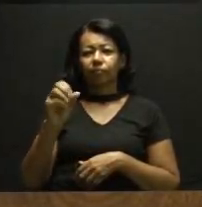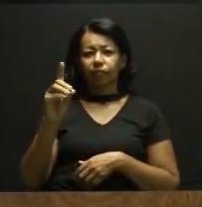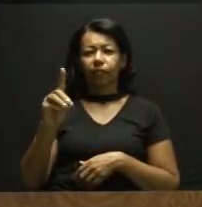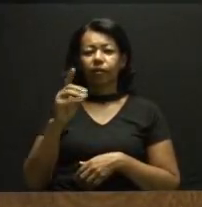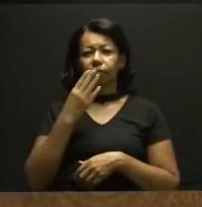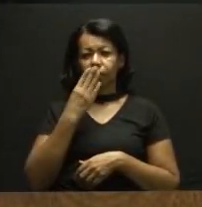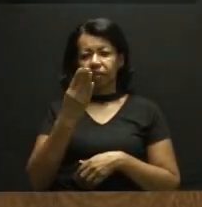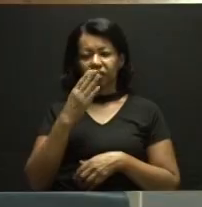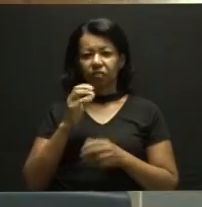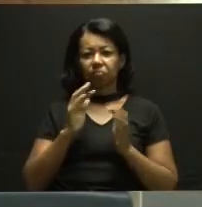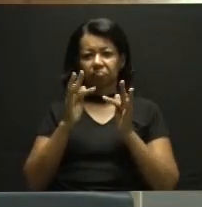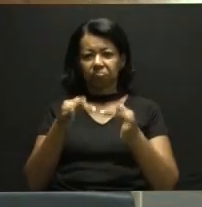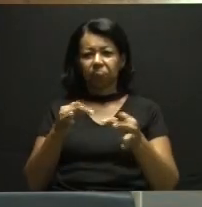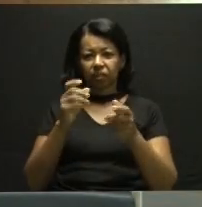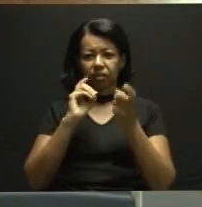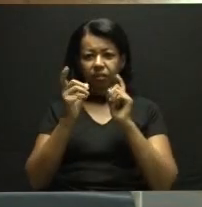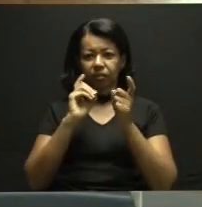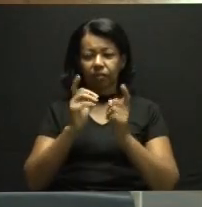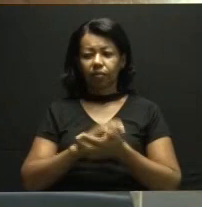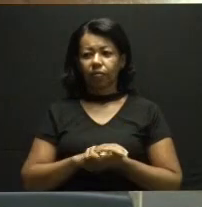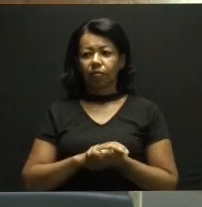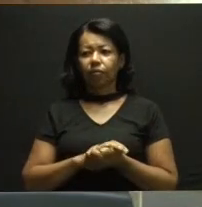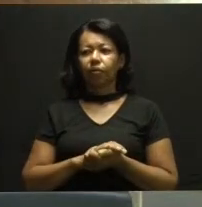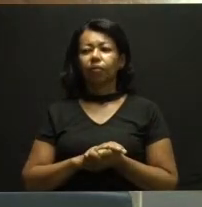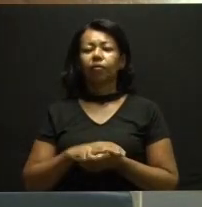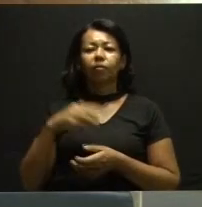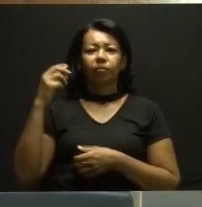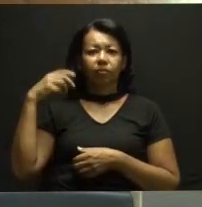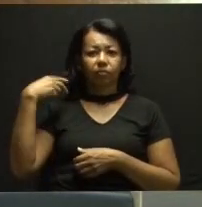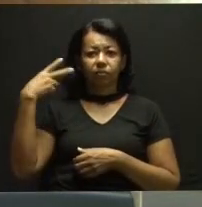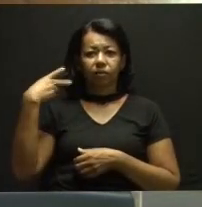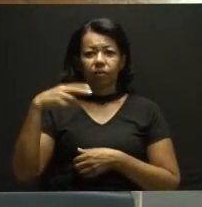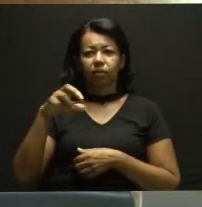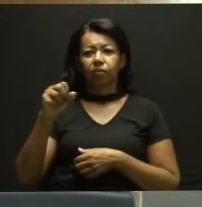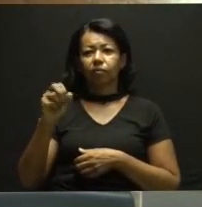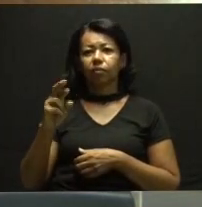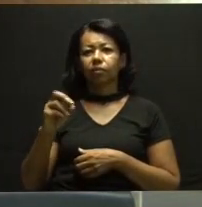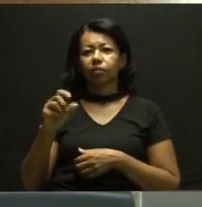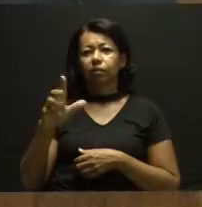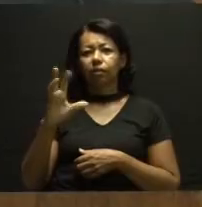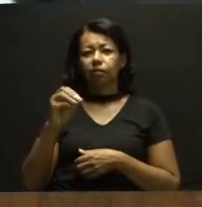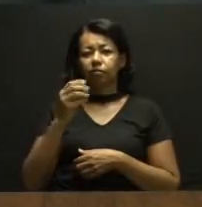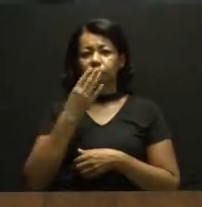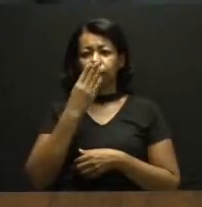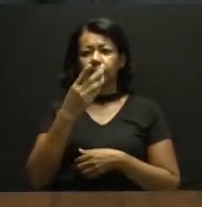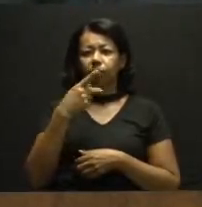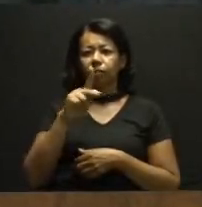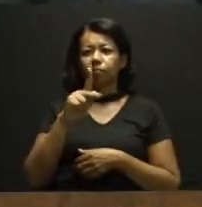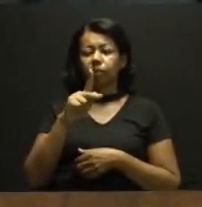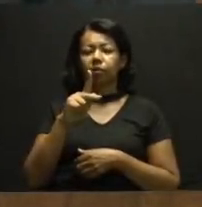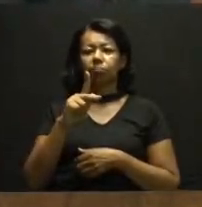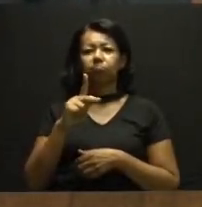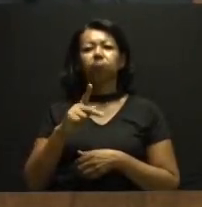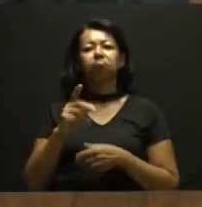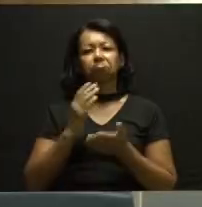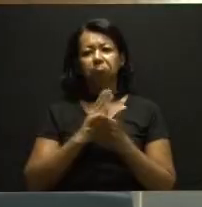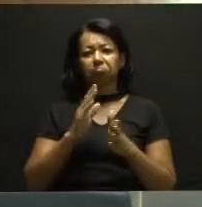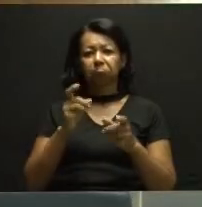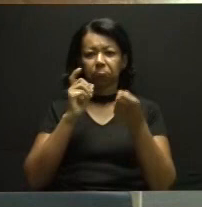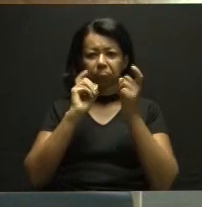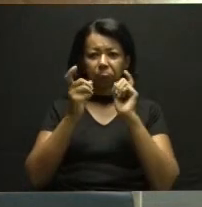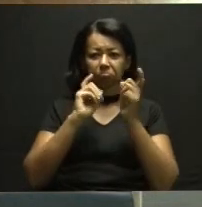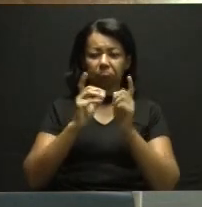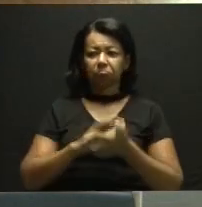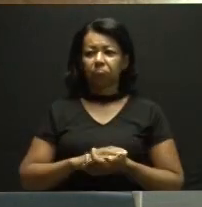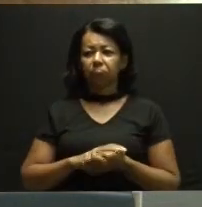obstrução na sessão e som de ótimo presidente este é um blogue com vídeos da bancada do ps foi a substituição da sessão questão